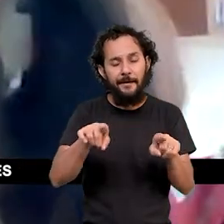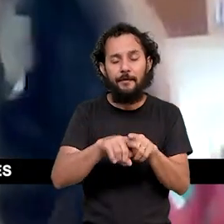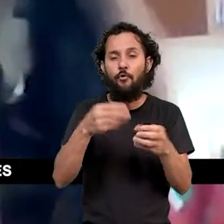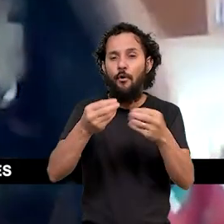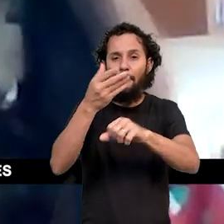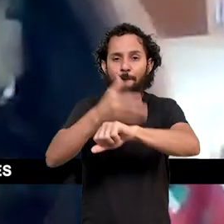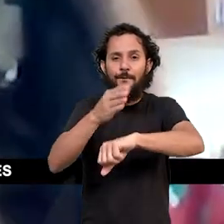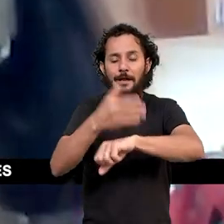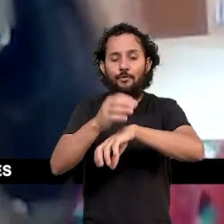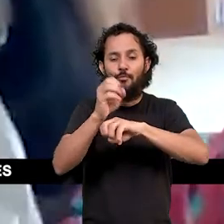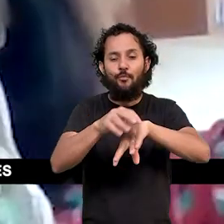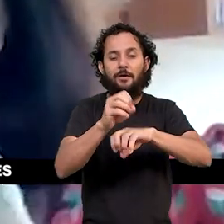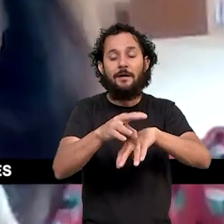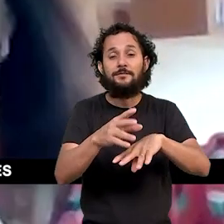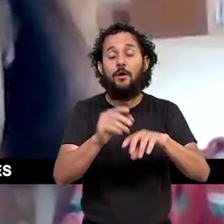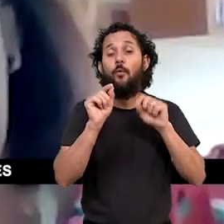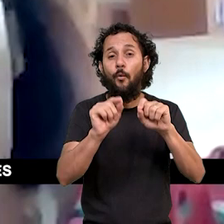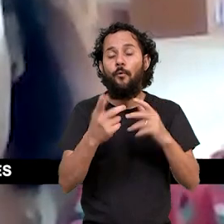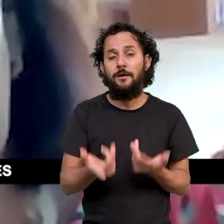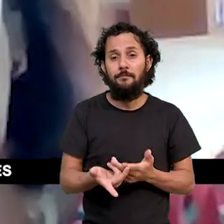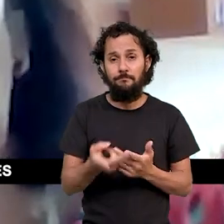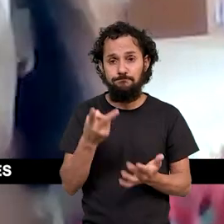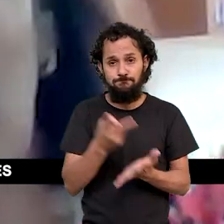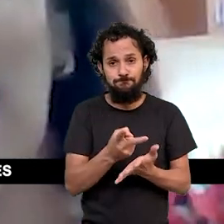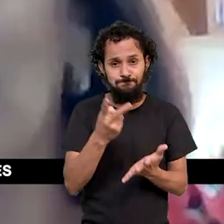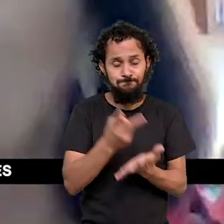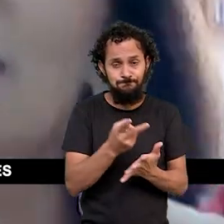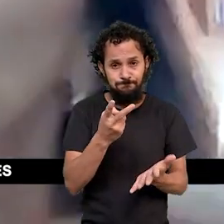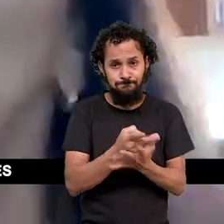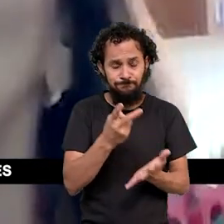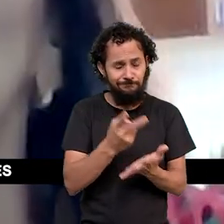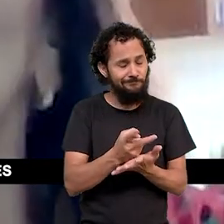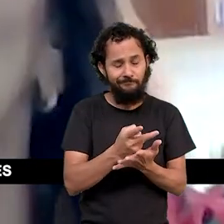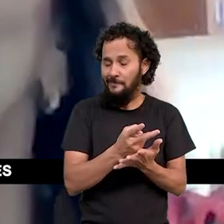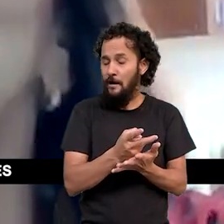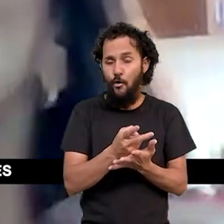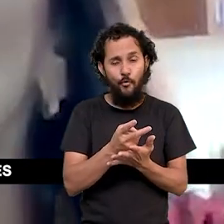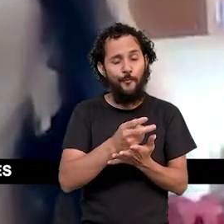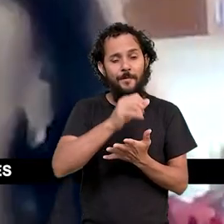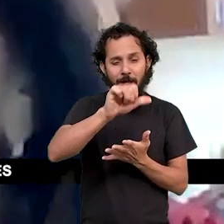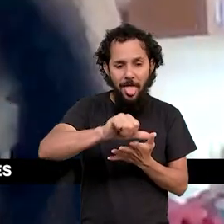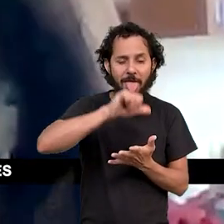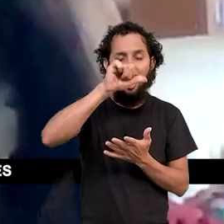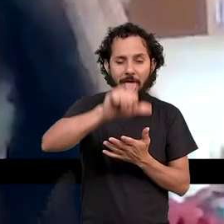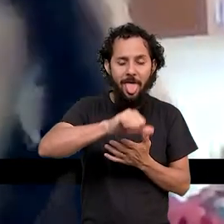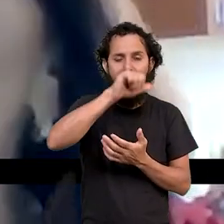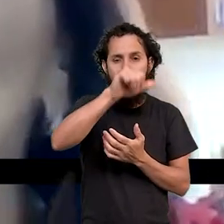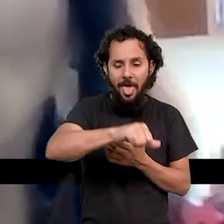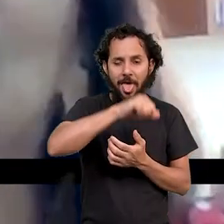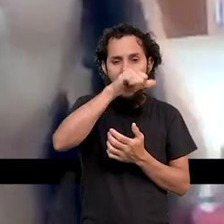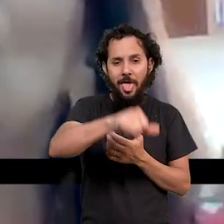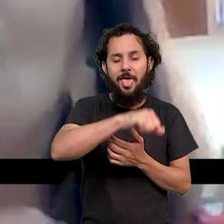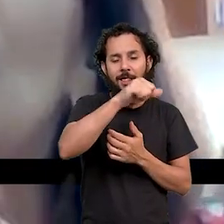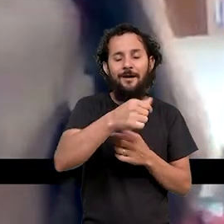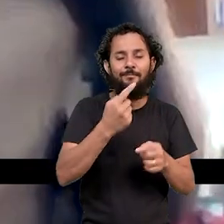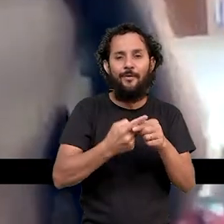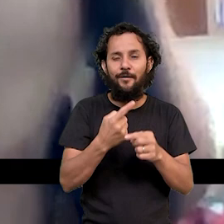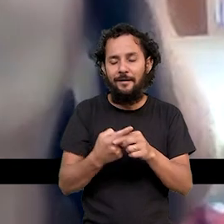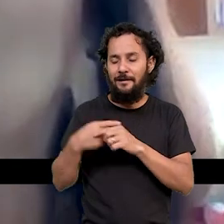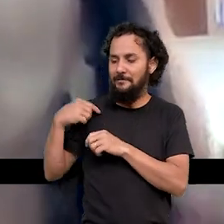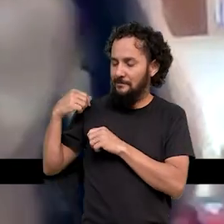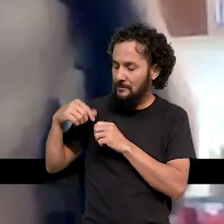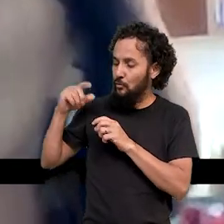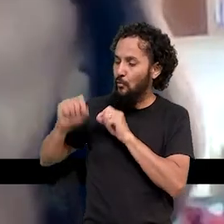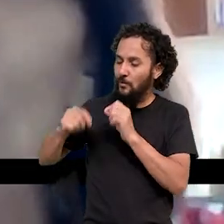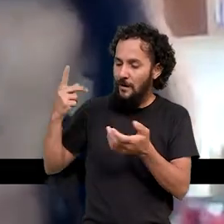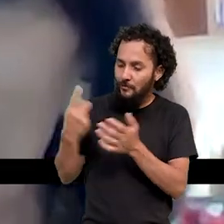as práticas educativas elas, passam a sofrer também implicações de todo esse desenvolvimento